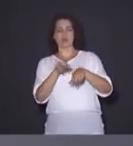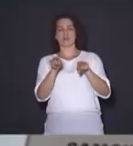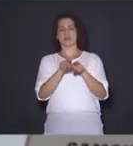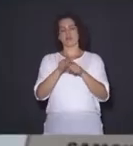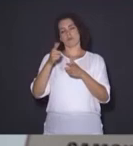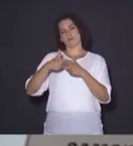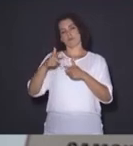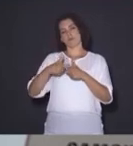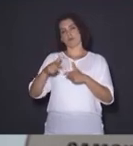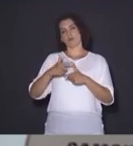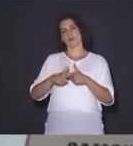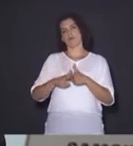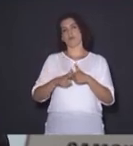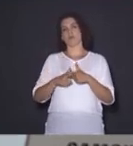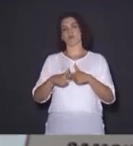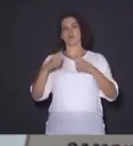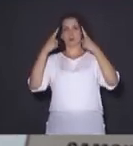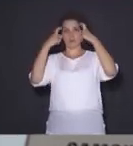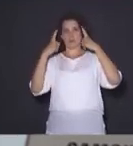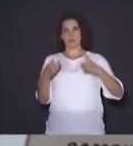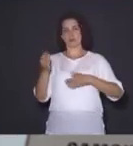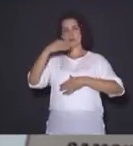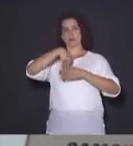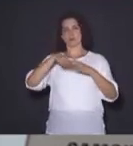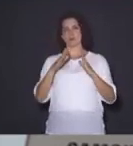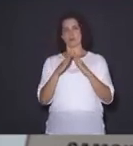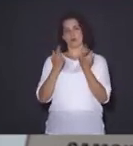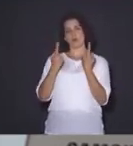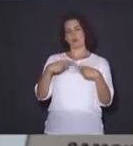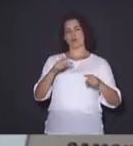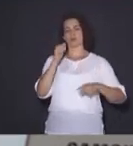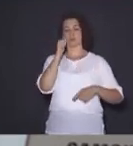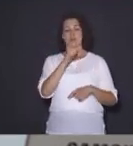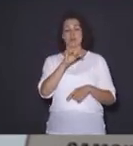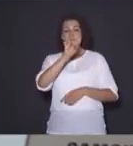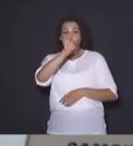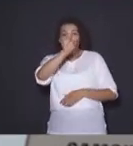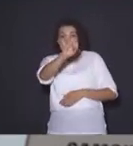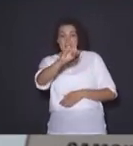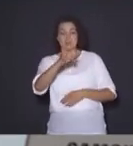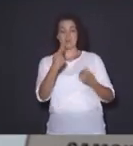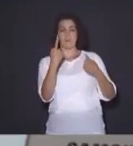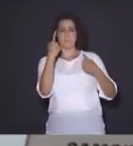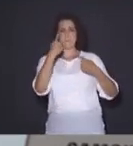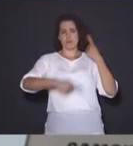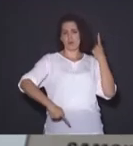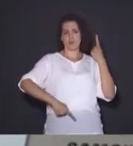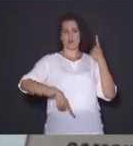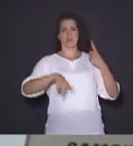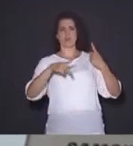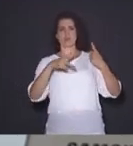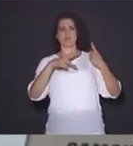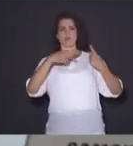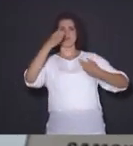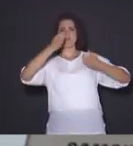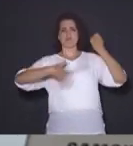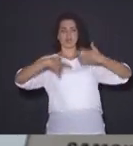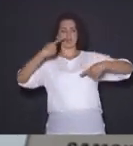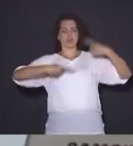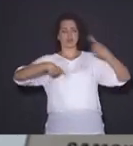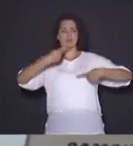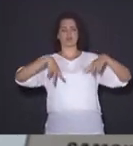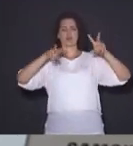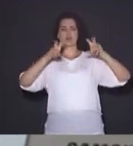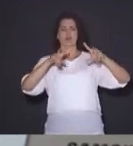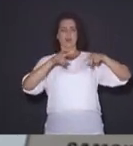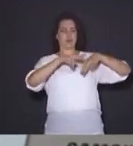familiar contra a mulher então quando se proíbe falar de ideologia de gênero quando se proíbe falar de gênero quando se proíbe enfrentar a violência contra a